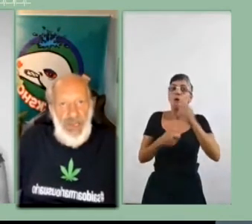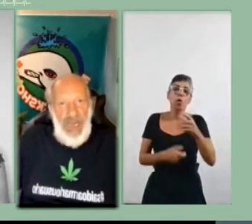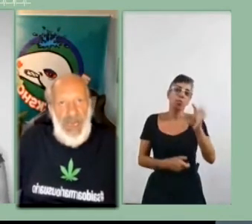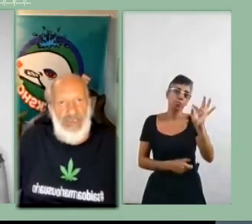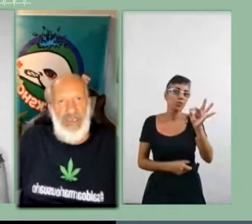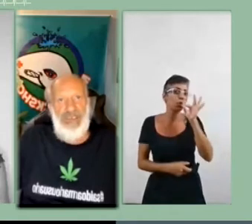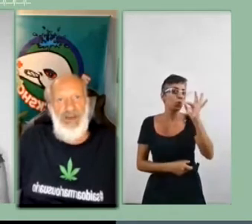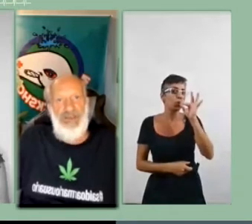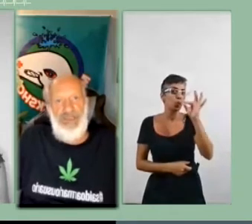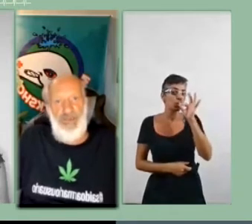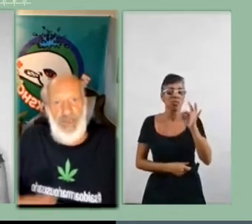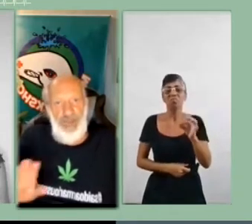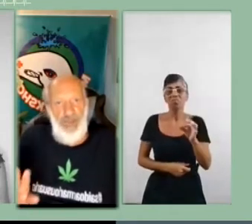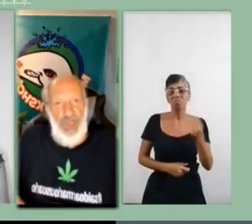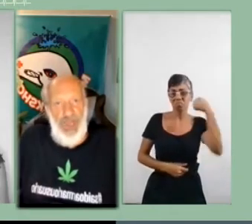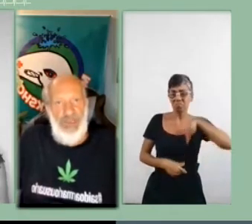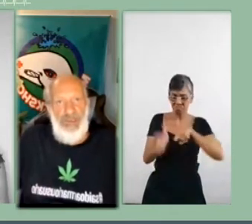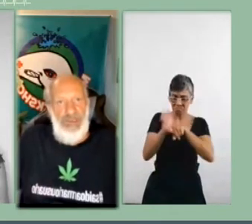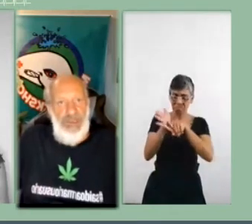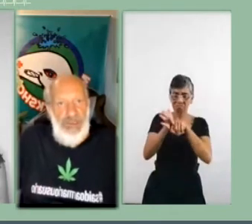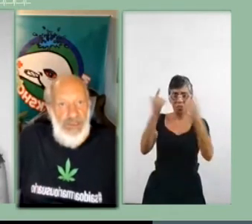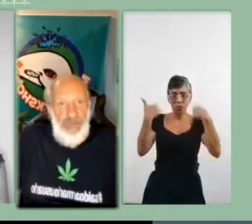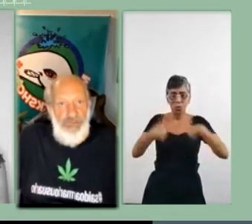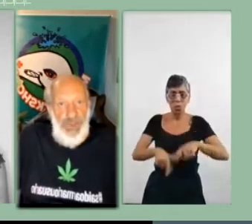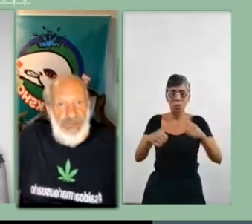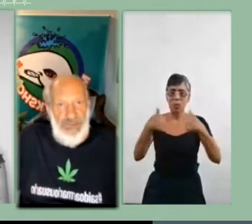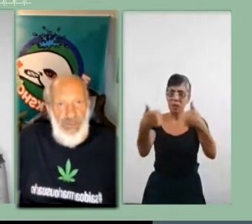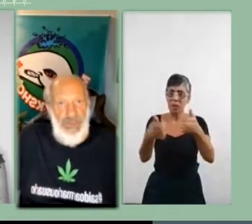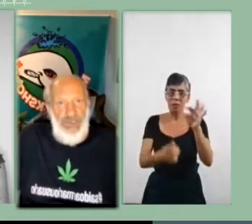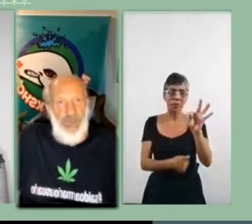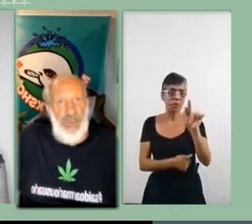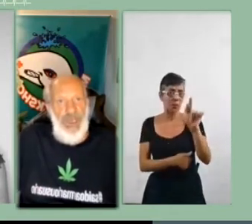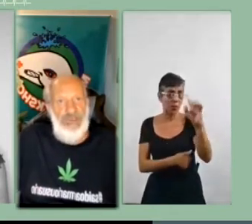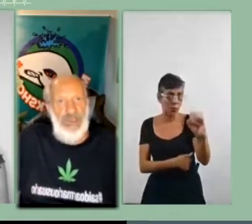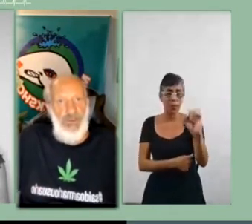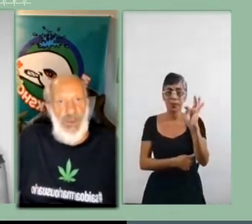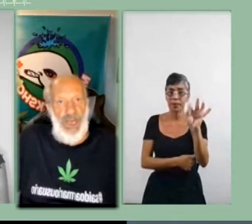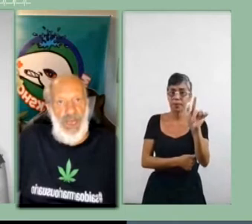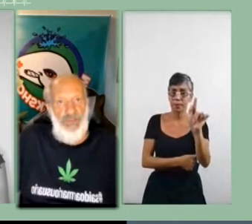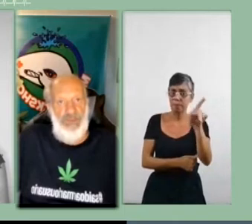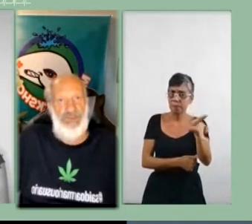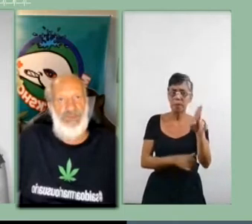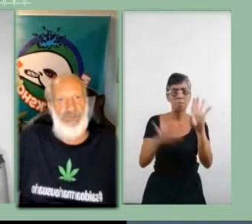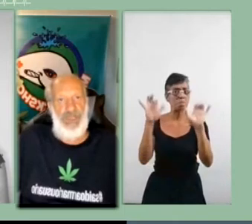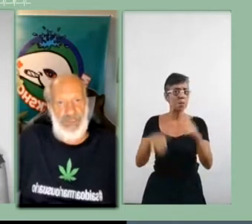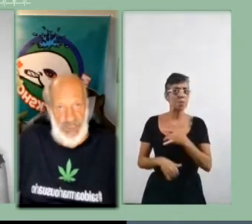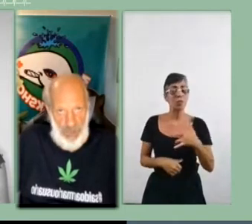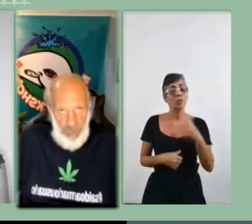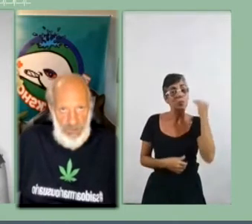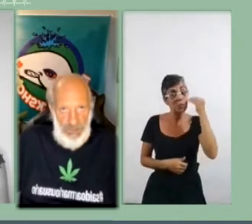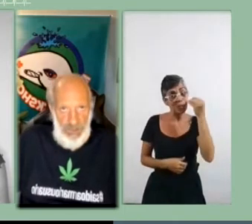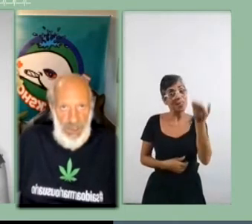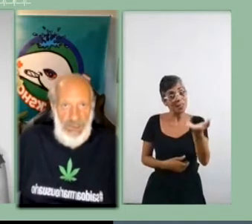estão legais, TGO, TGP, tudo bem. E foi assim a minha experiência com cannabis